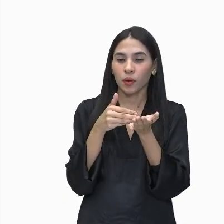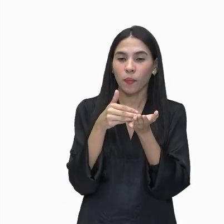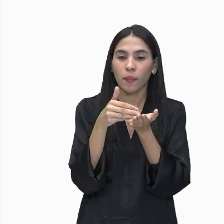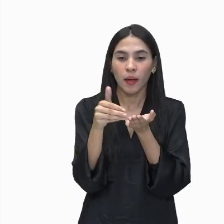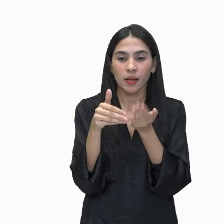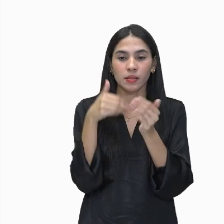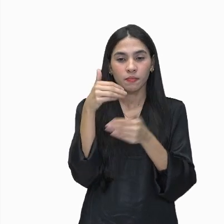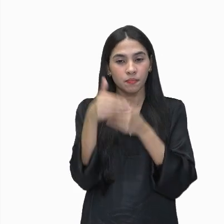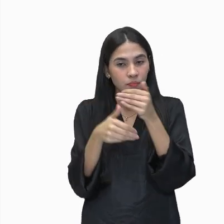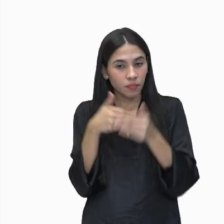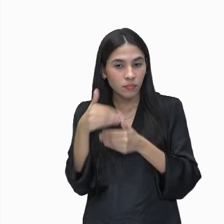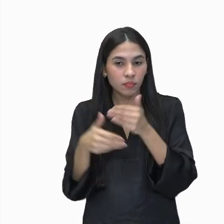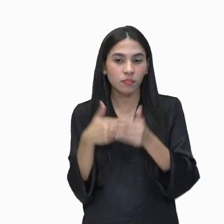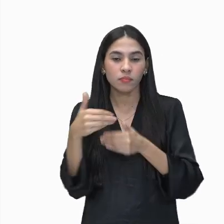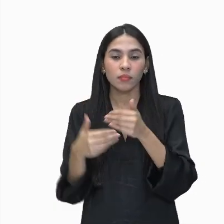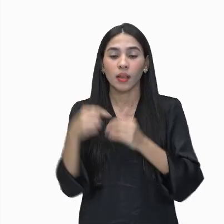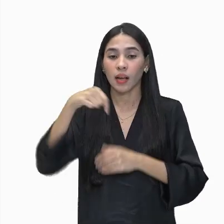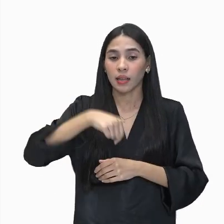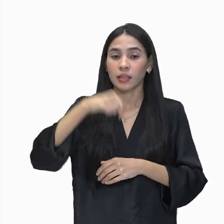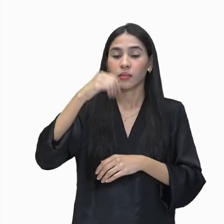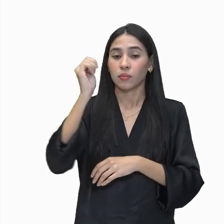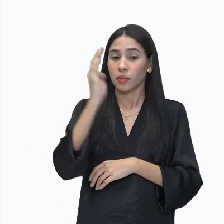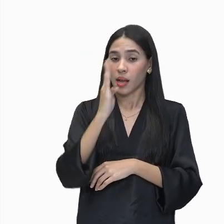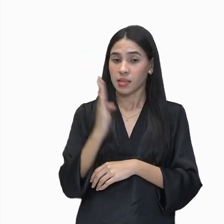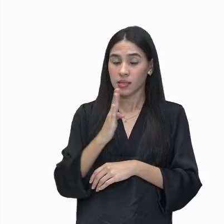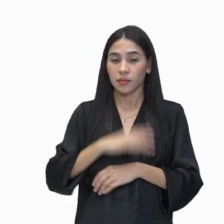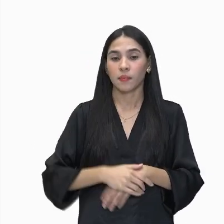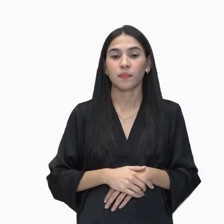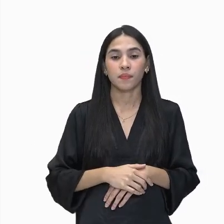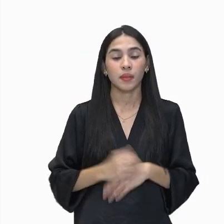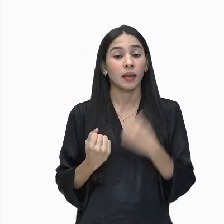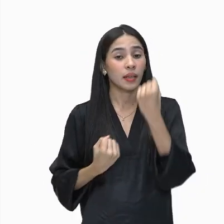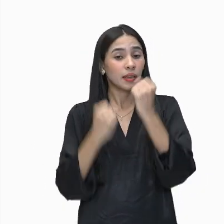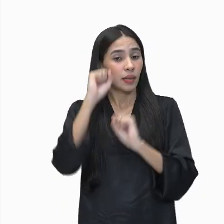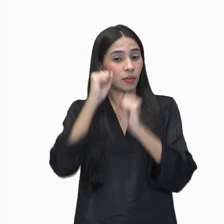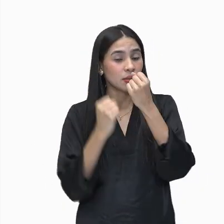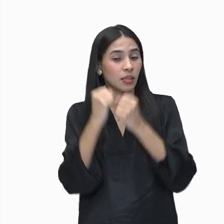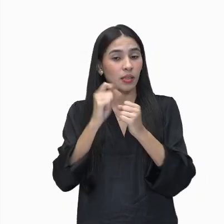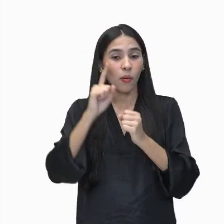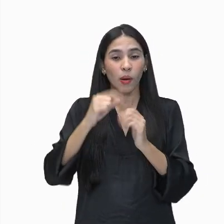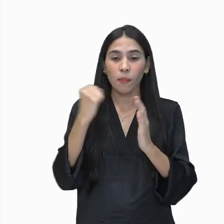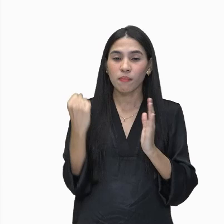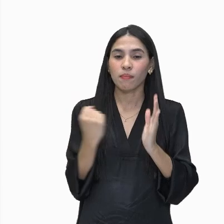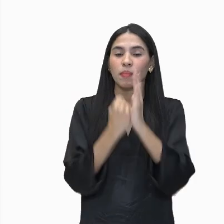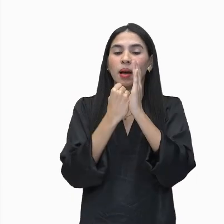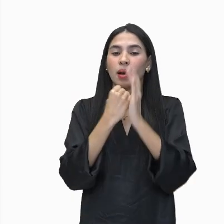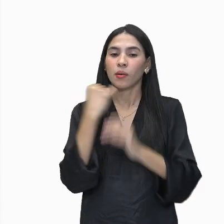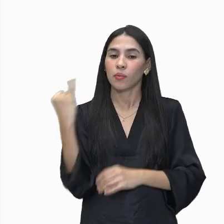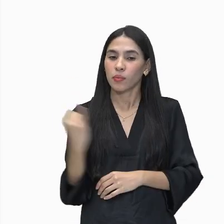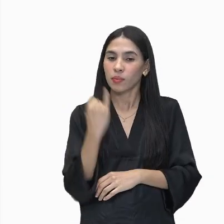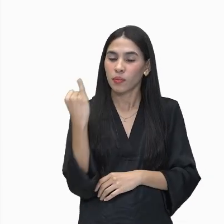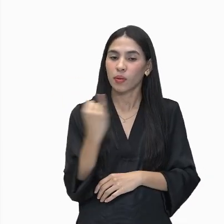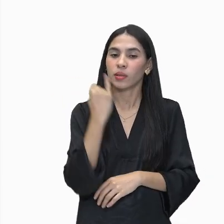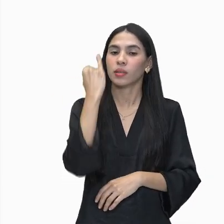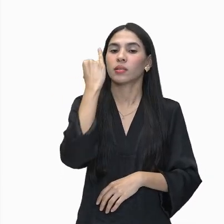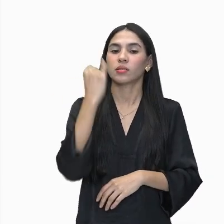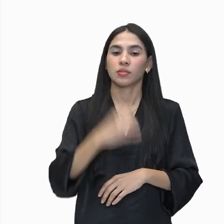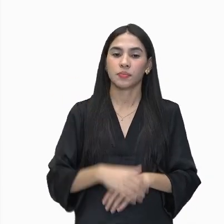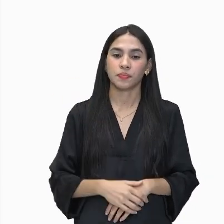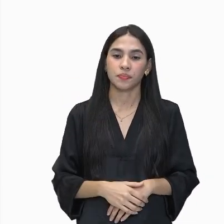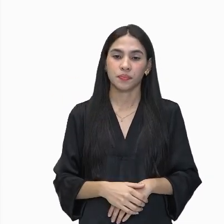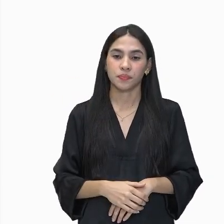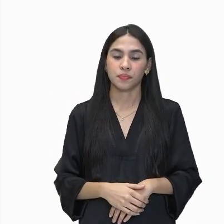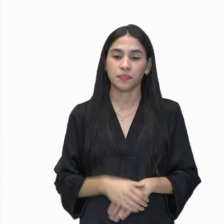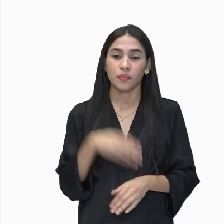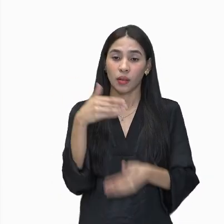a se desenvolver no nosso país. E a industrialização é um fator assim, preponderante para